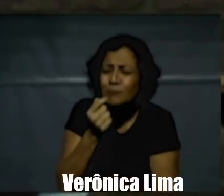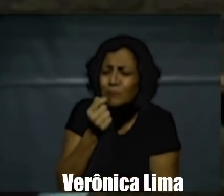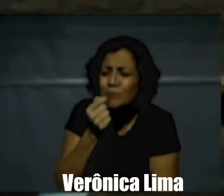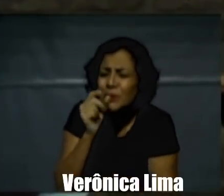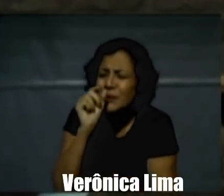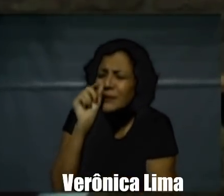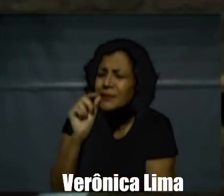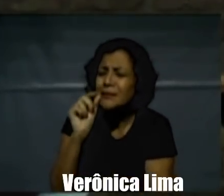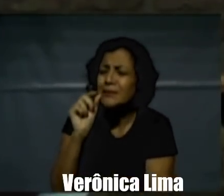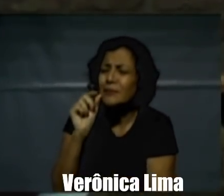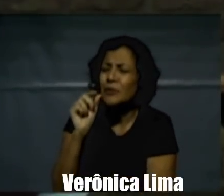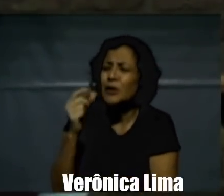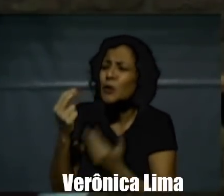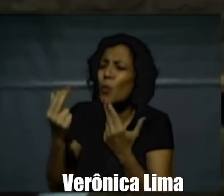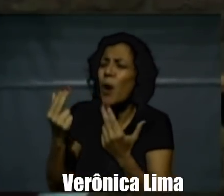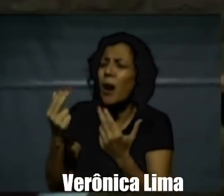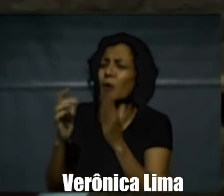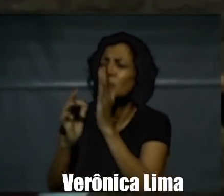tu nos ensinaste.